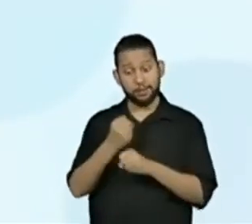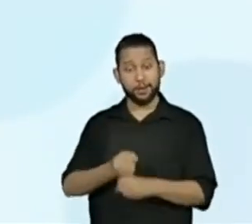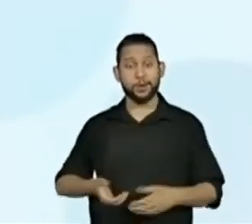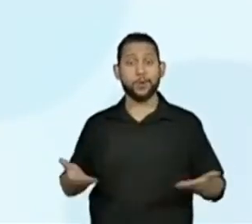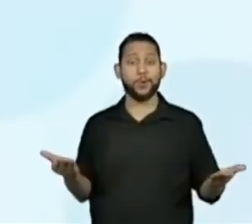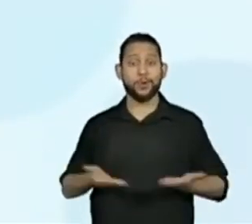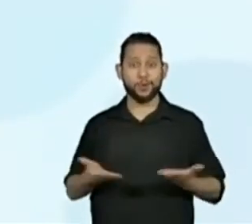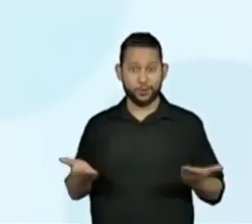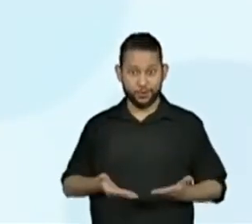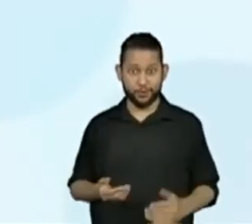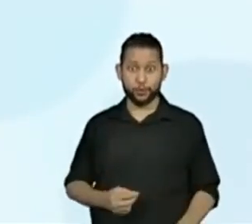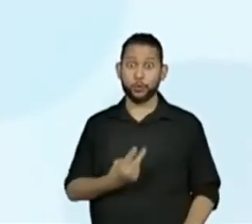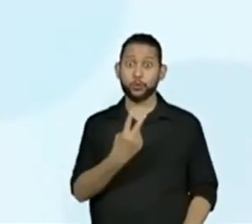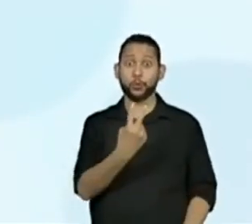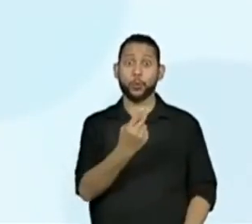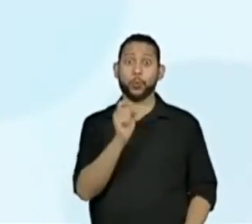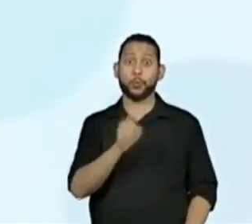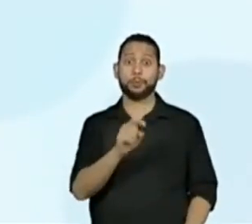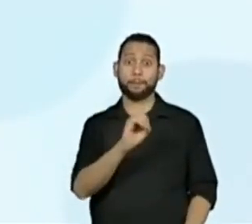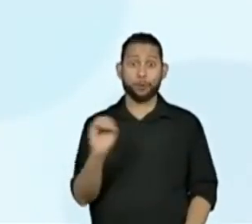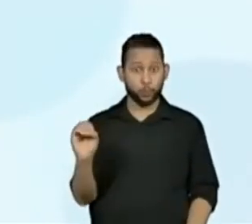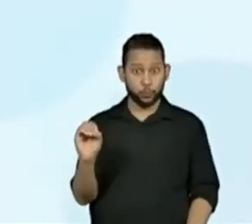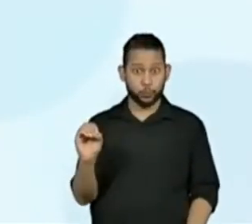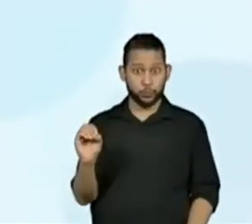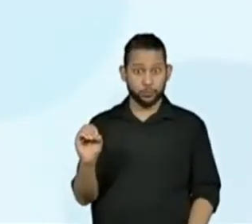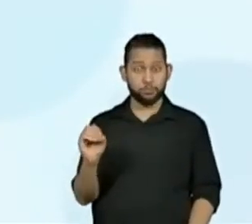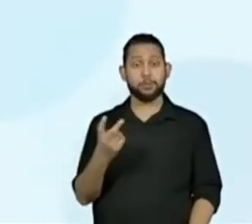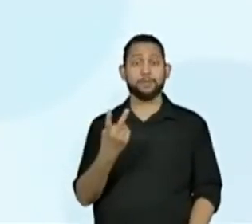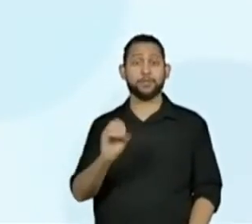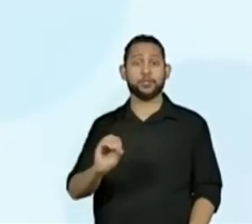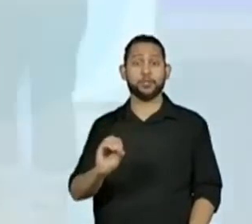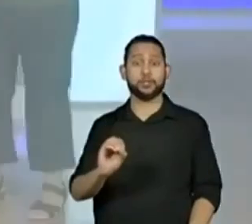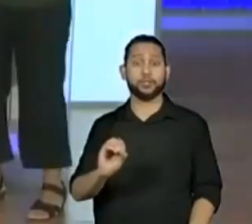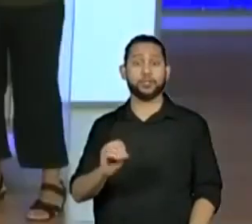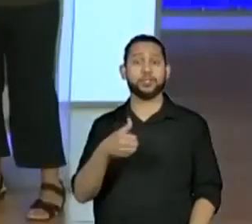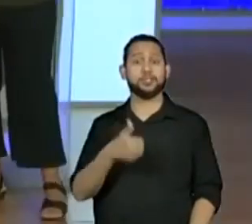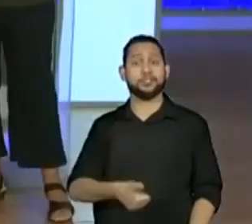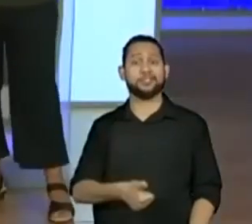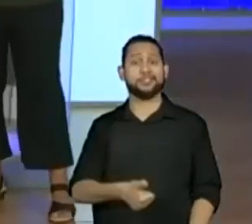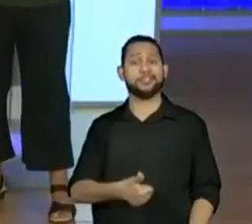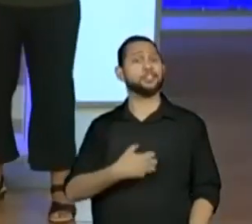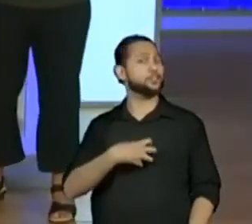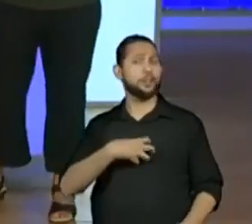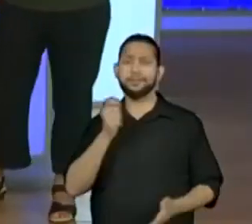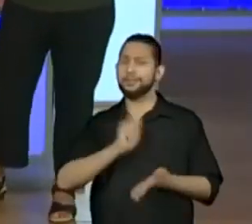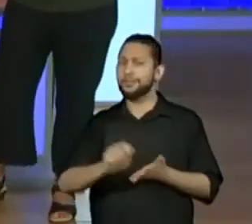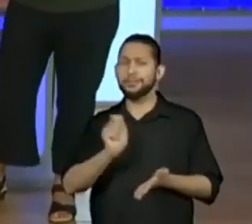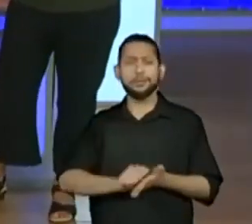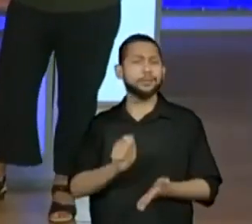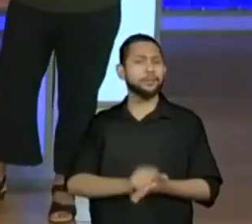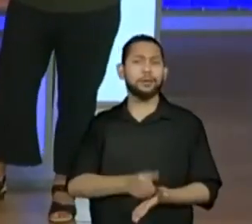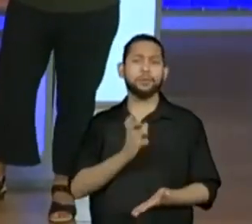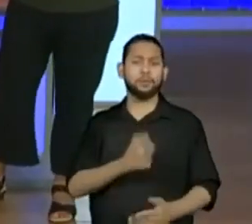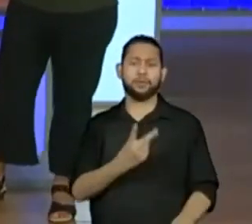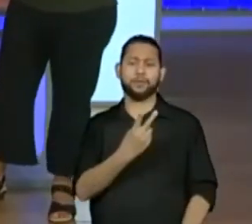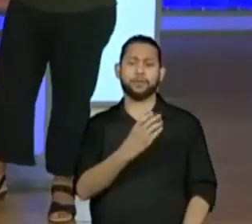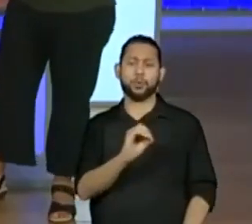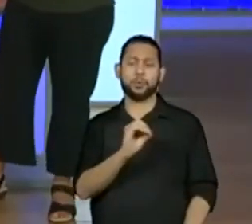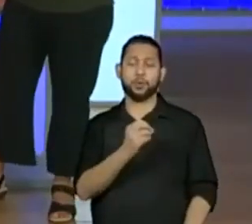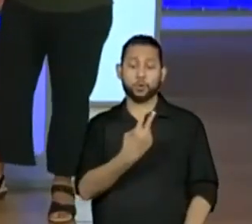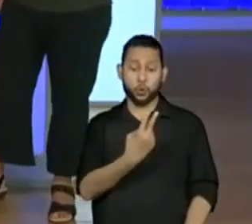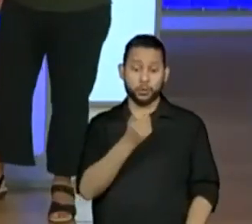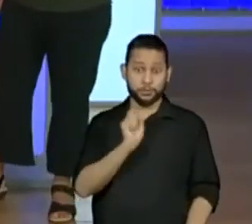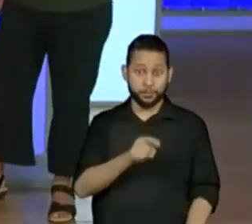estamos. Que número é, Projoyce? 2020. Exatamente, 2020, muito bom.